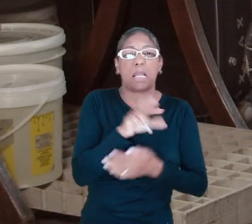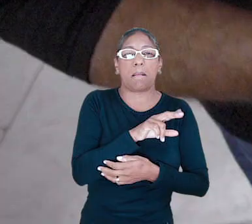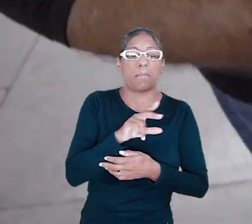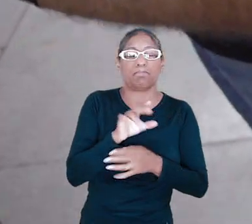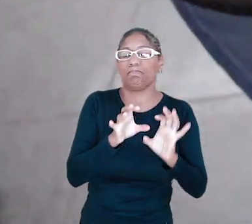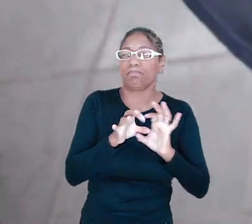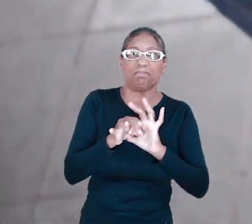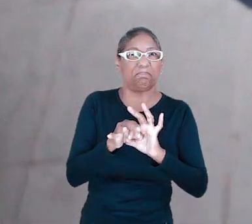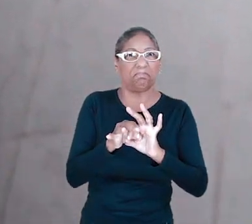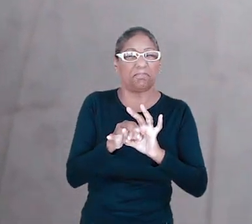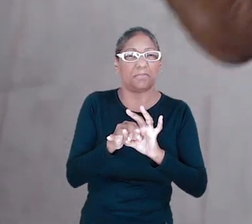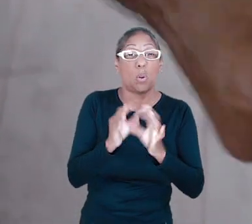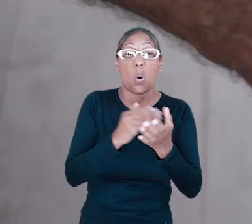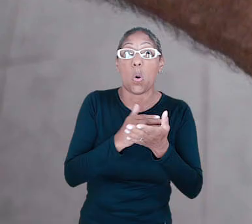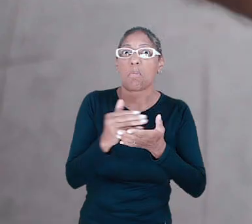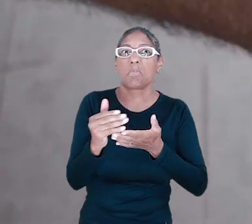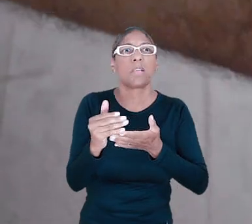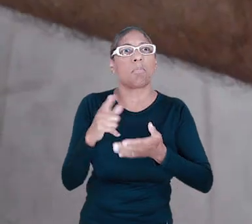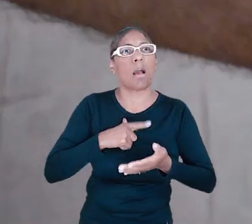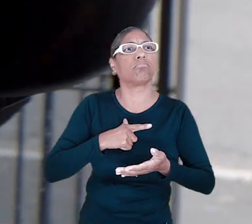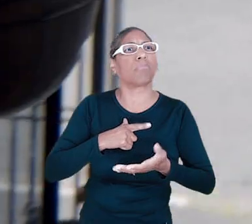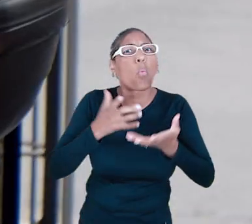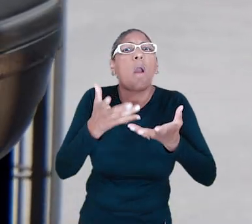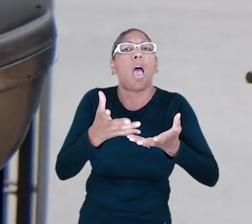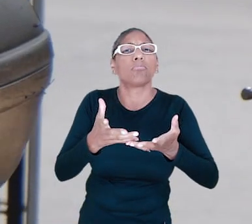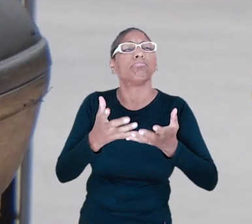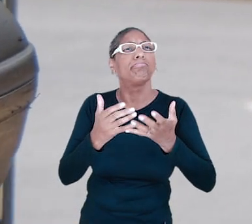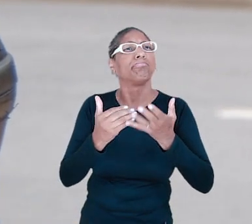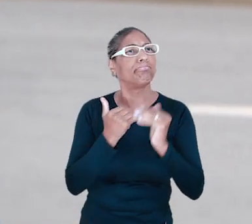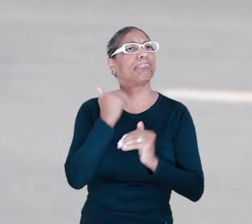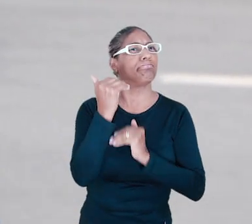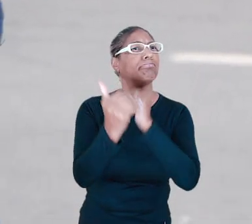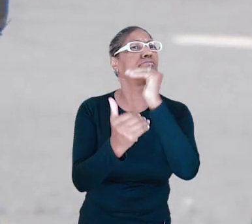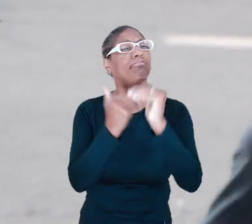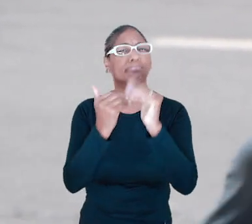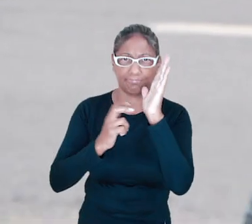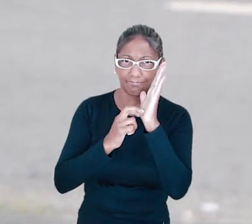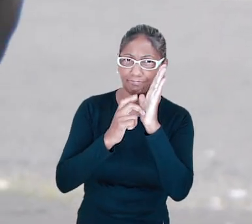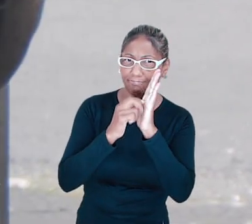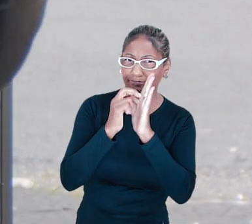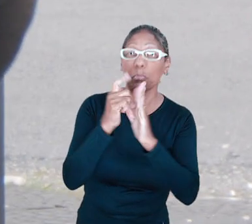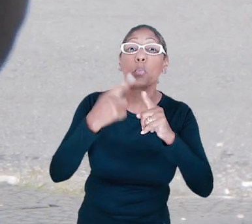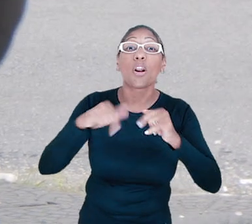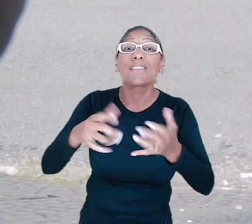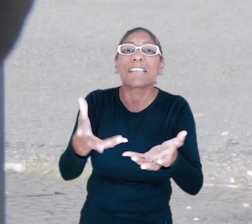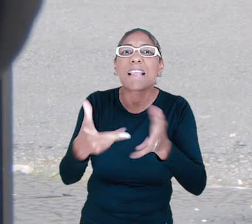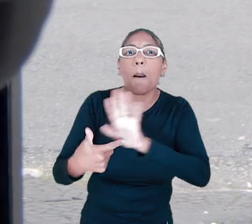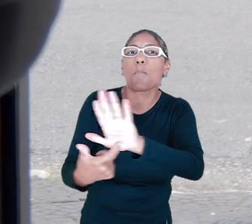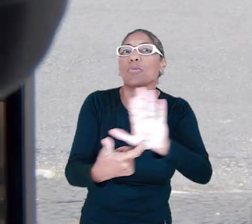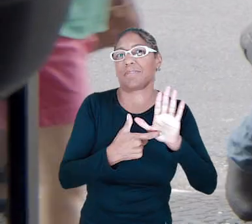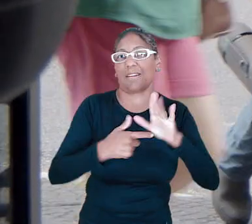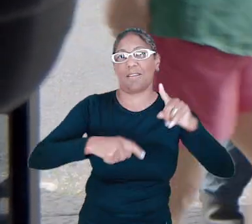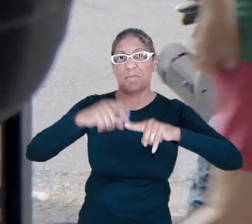né? E a gente começou a ter ambição, né? De querer crescer mais e poder mostrar o nosso